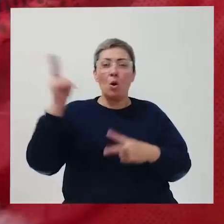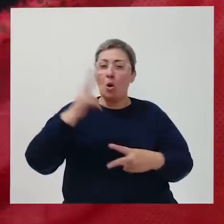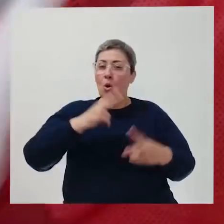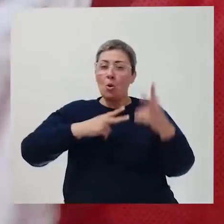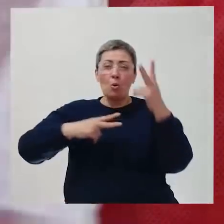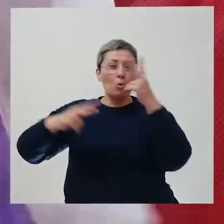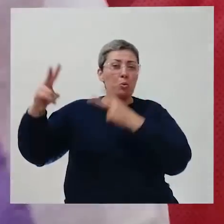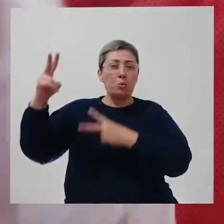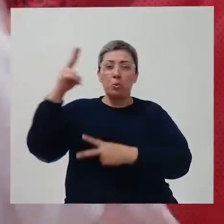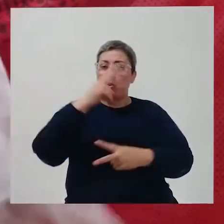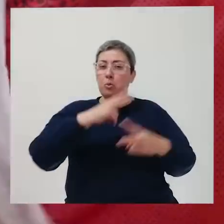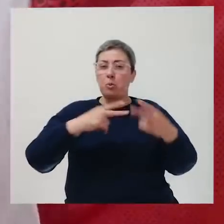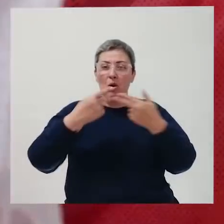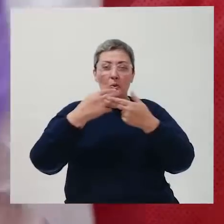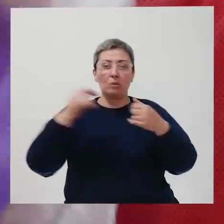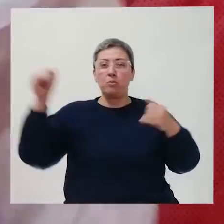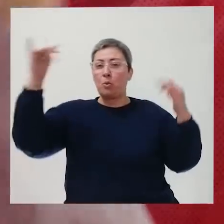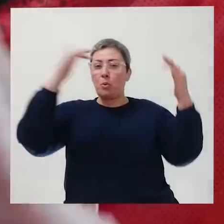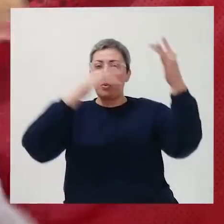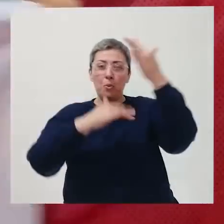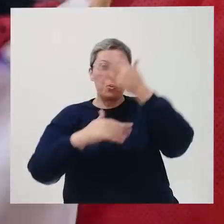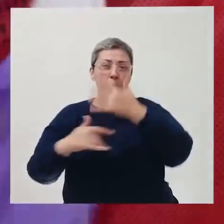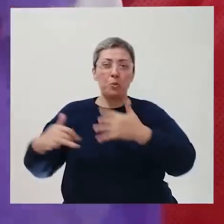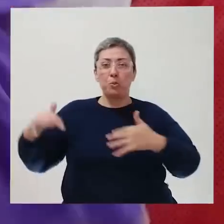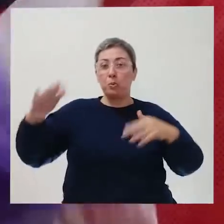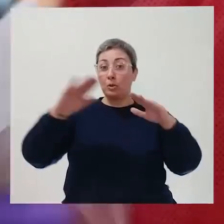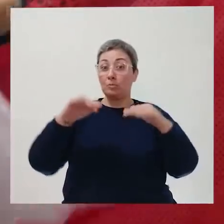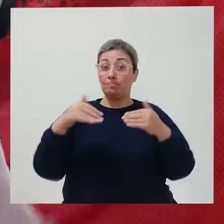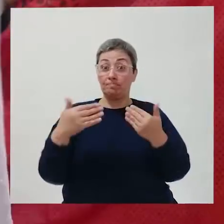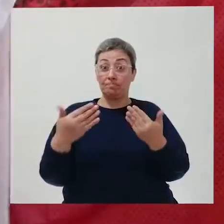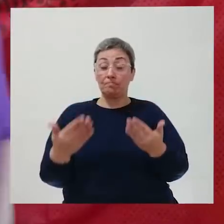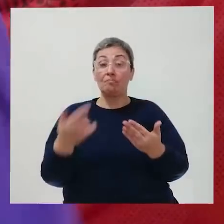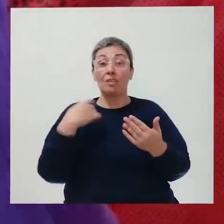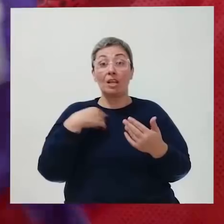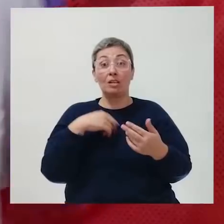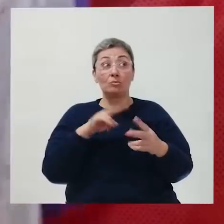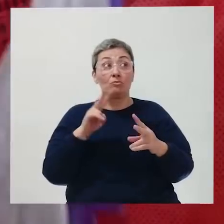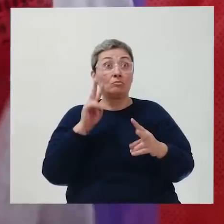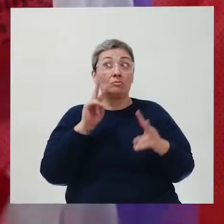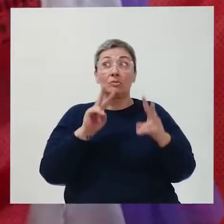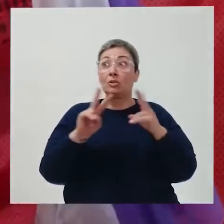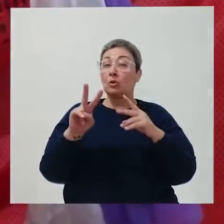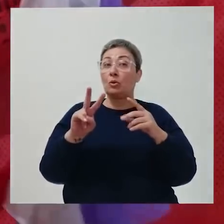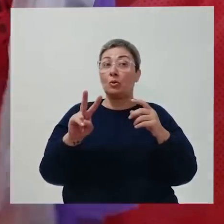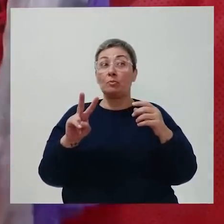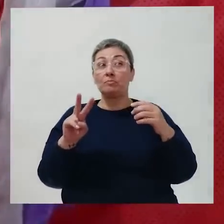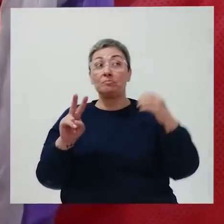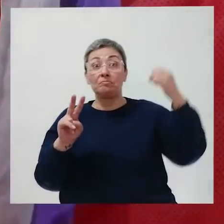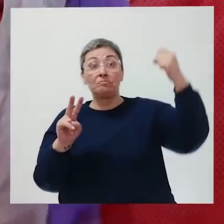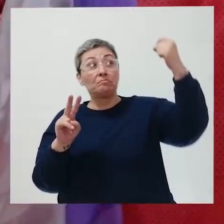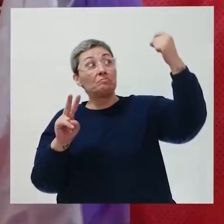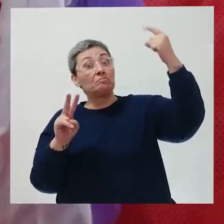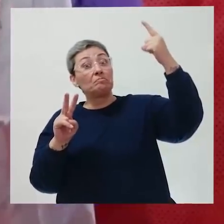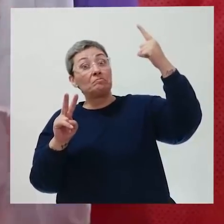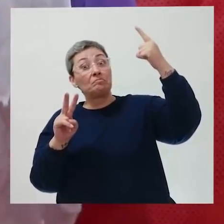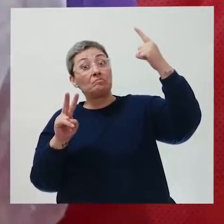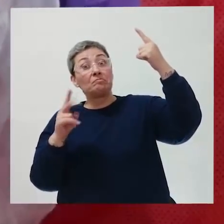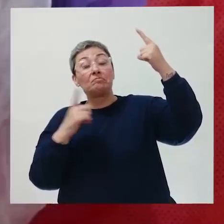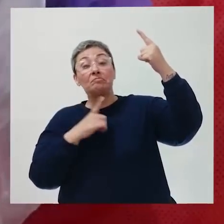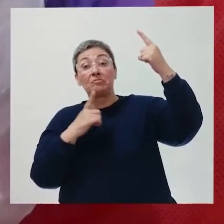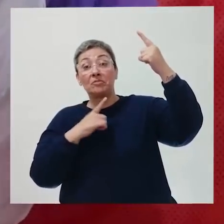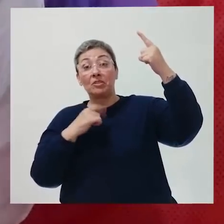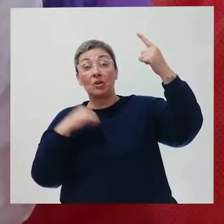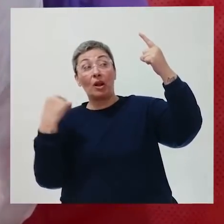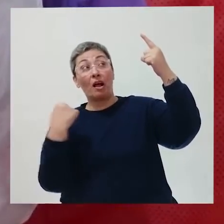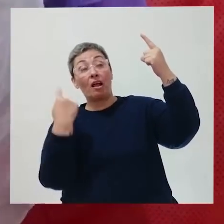as coisas. Então, ele olhava para o sol, que estava